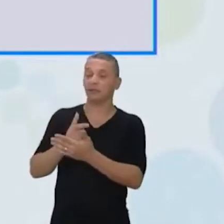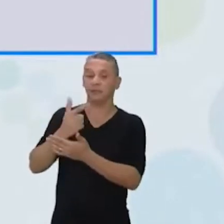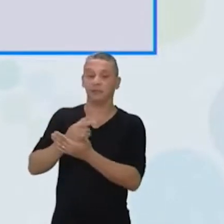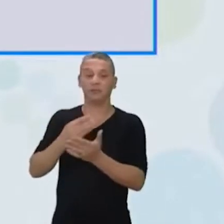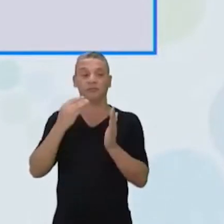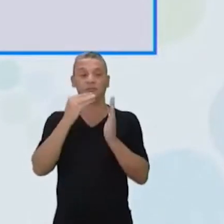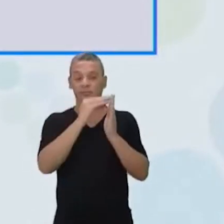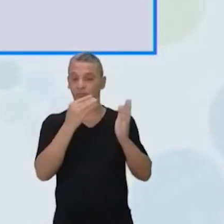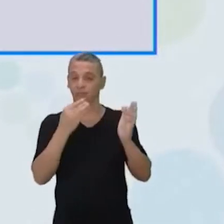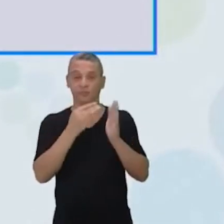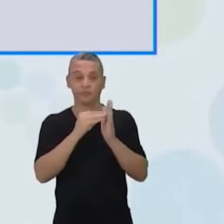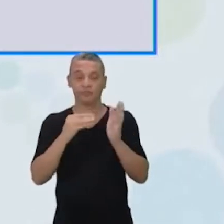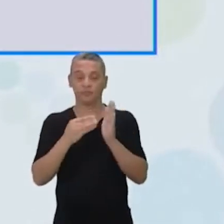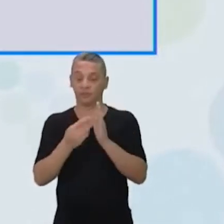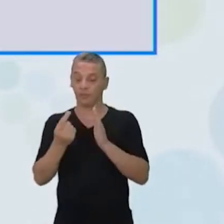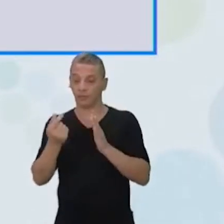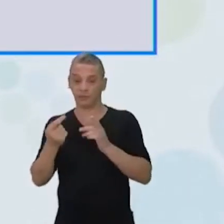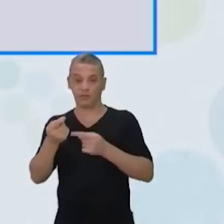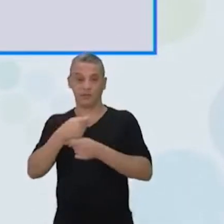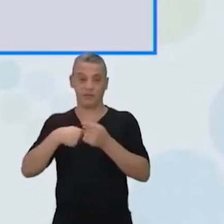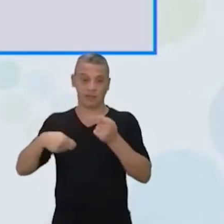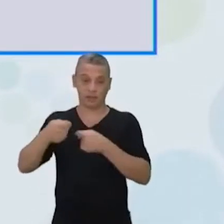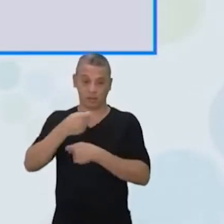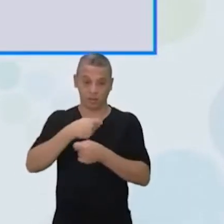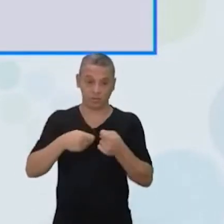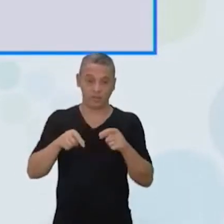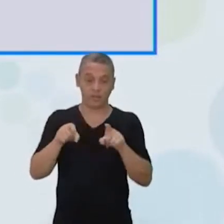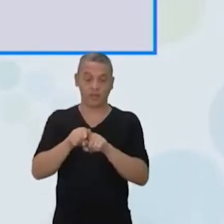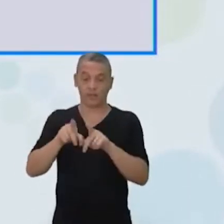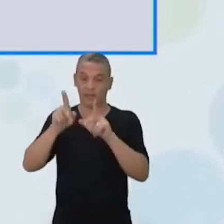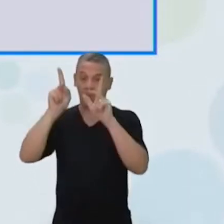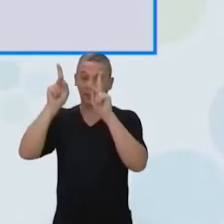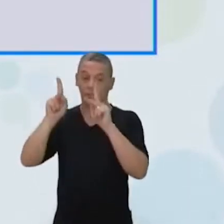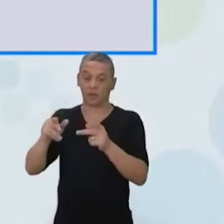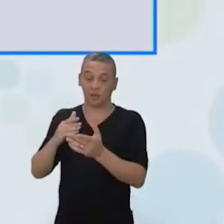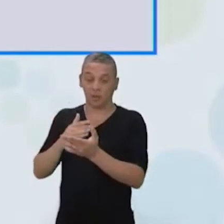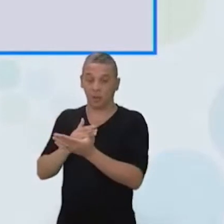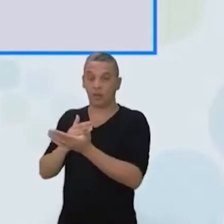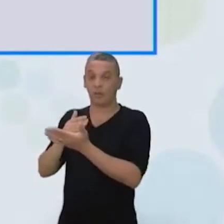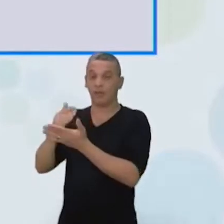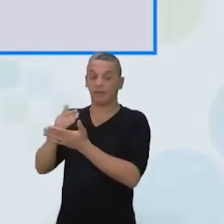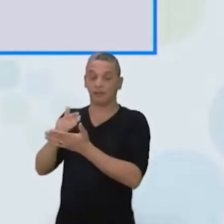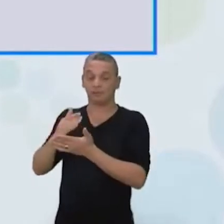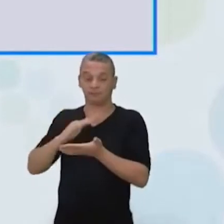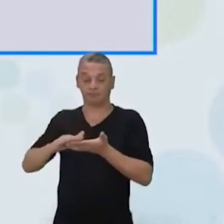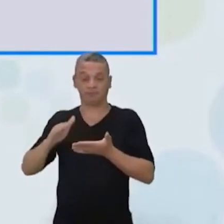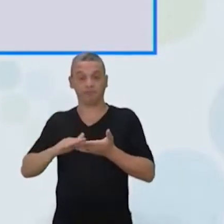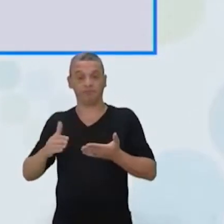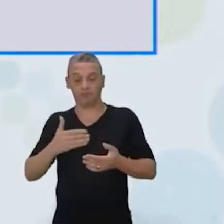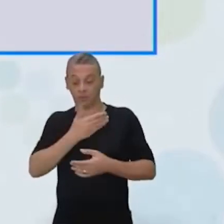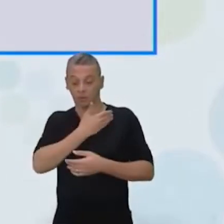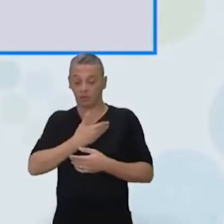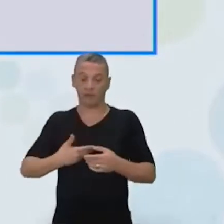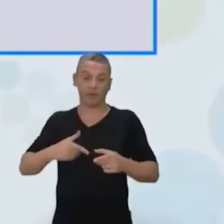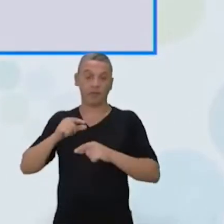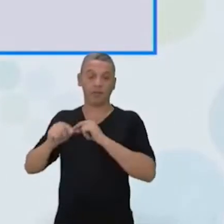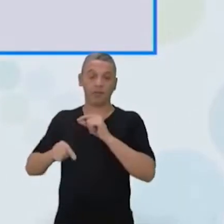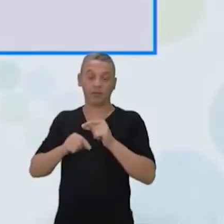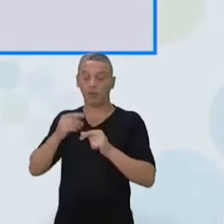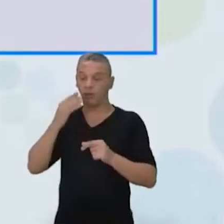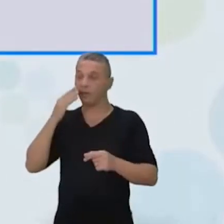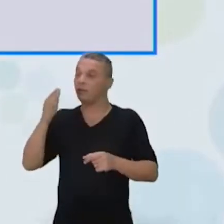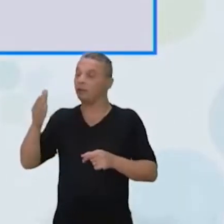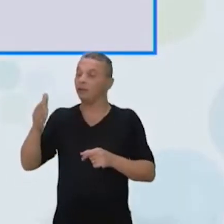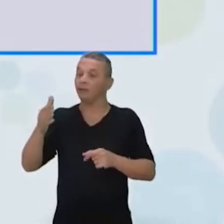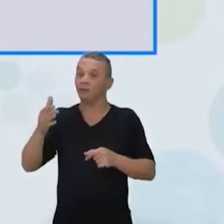dinheiro na economia, na sociedade, né? E as pessoas começaram a consumir. Então, o que o governo faz? Ele começa a elevar a taxa